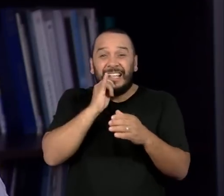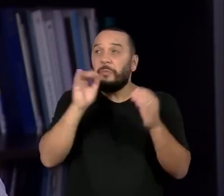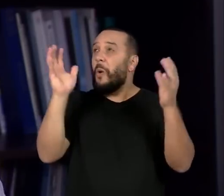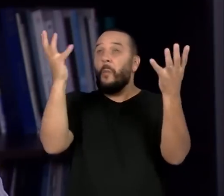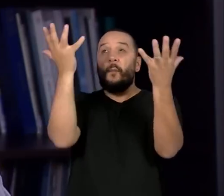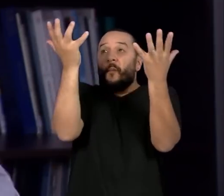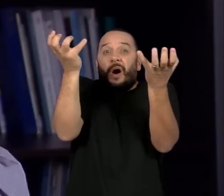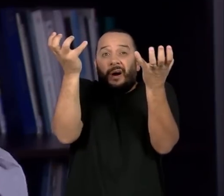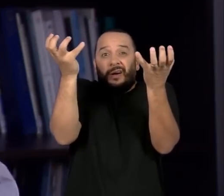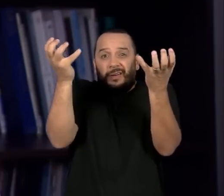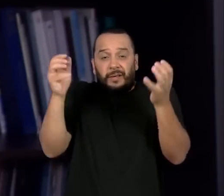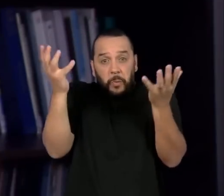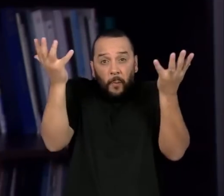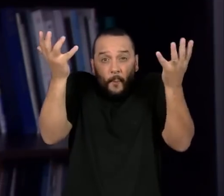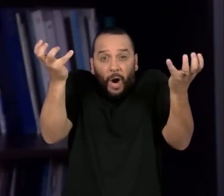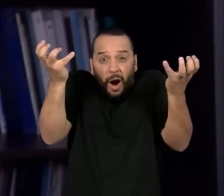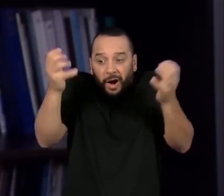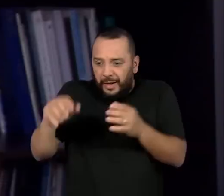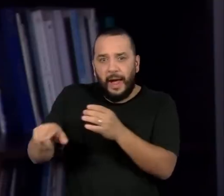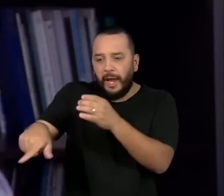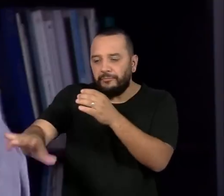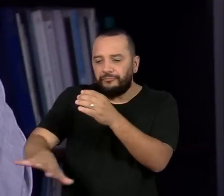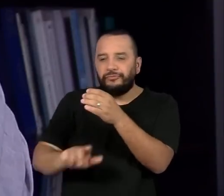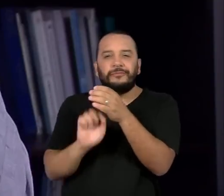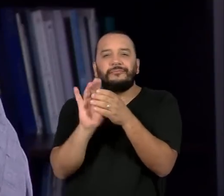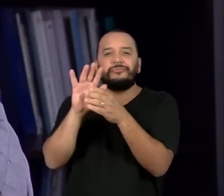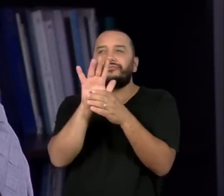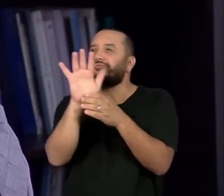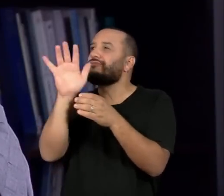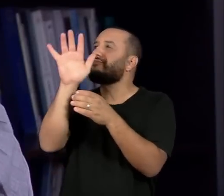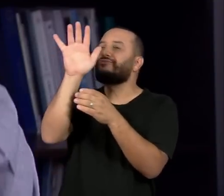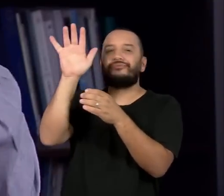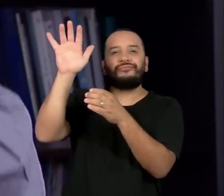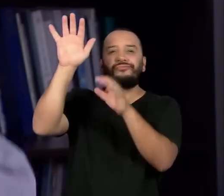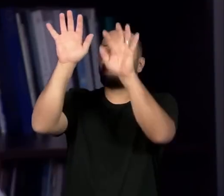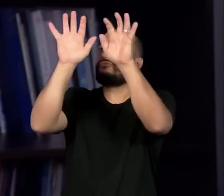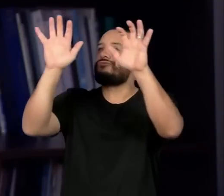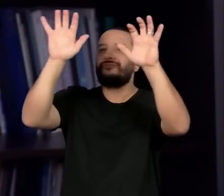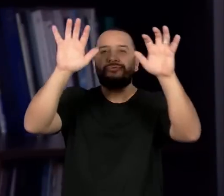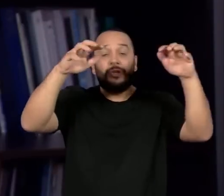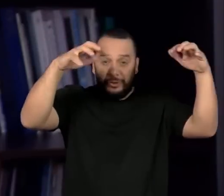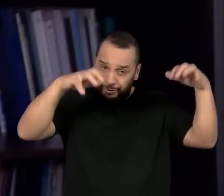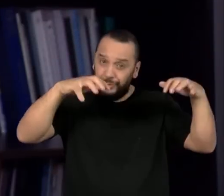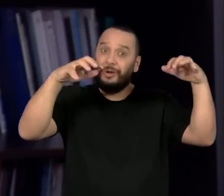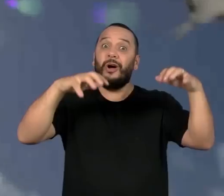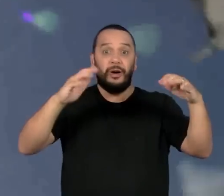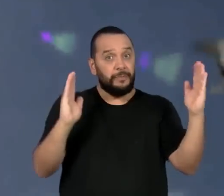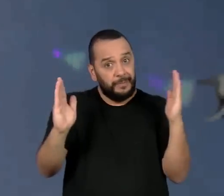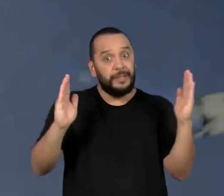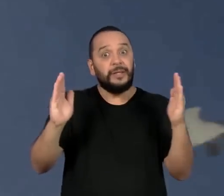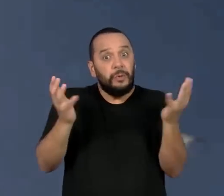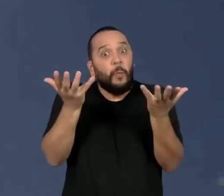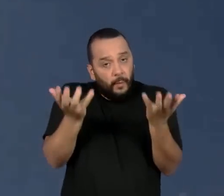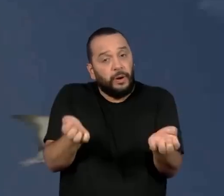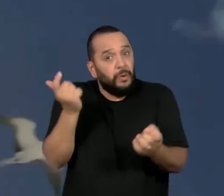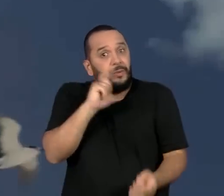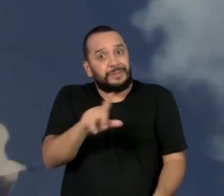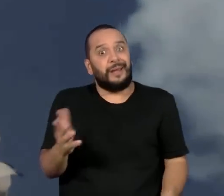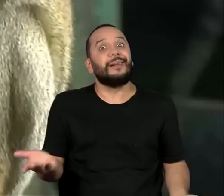atmosfera, cria condições para formar nuvens e chove também durante a estação seca.